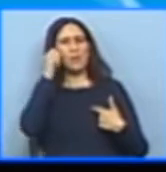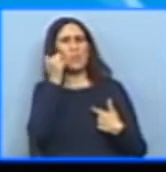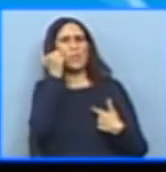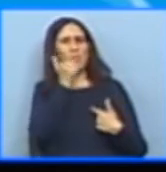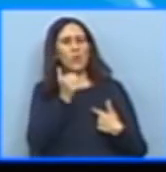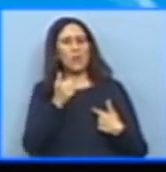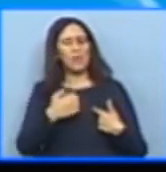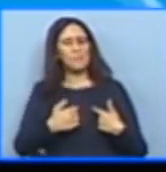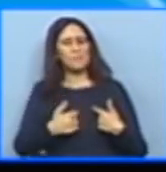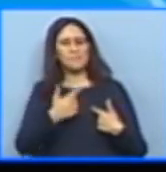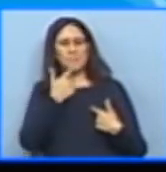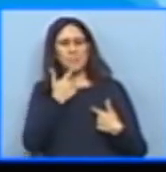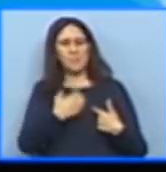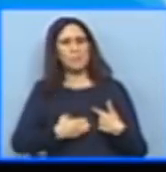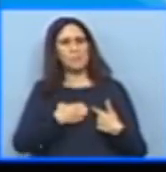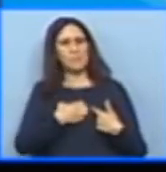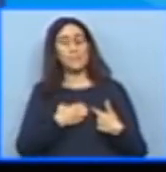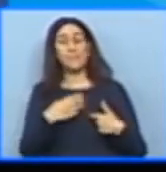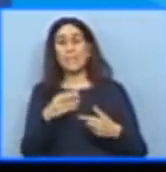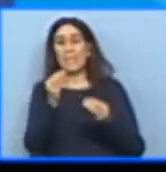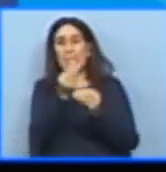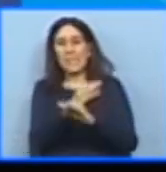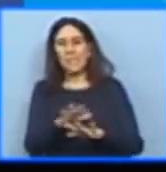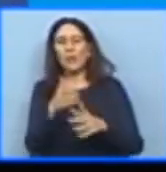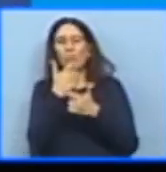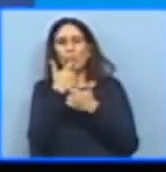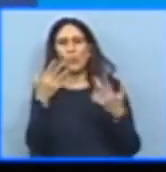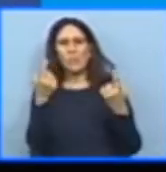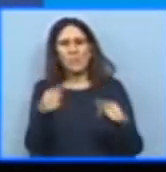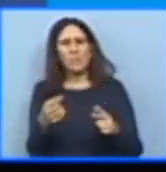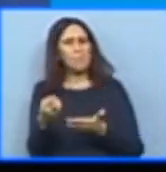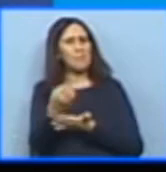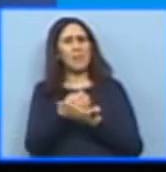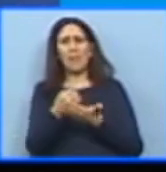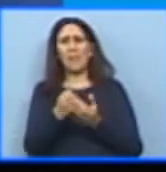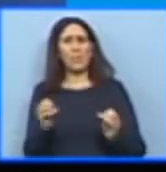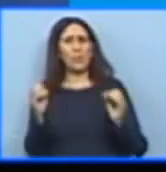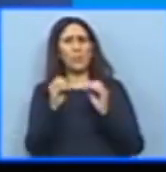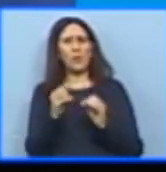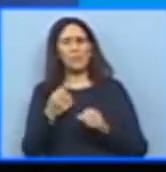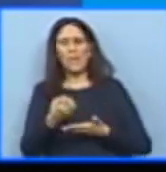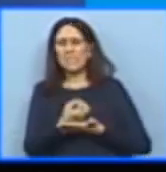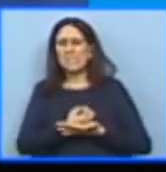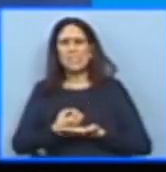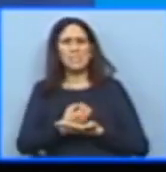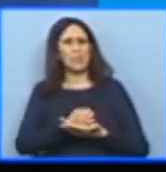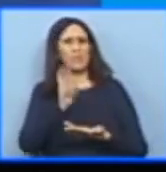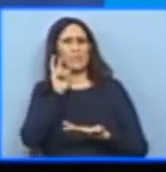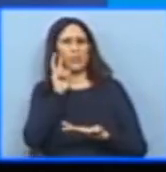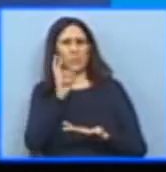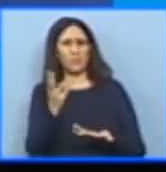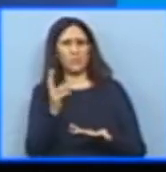até que as crianças têm tudo mas não tem nada porque estão despidas de pilhas valores